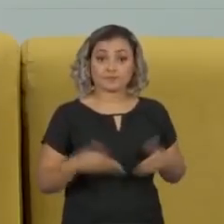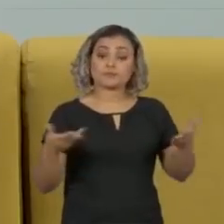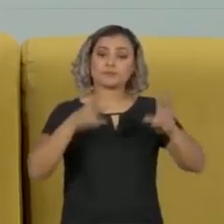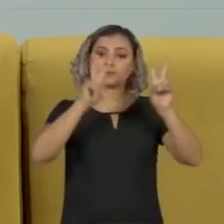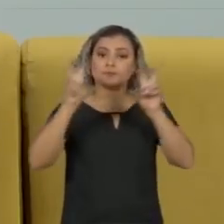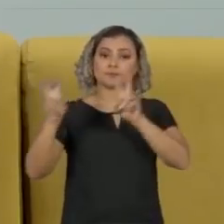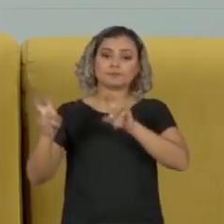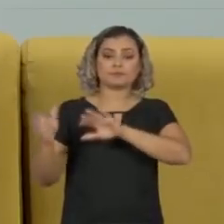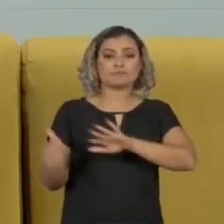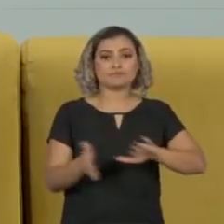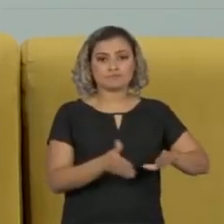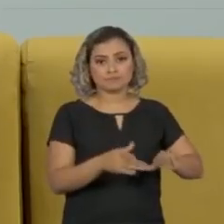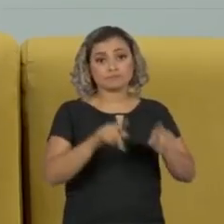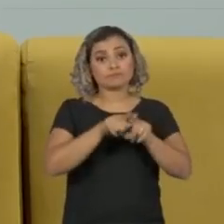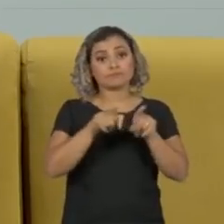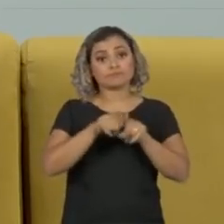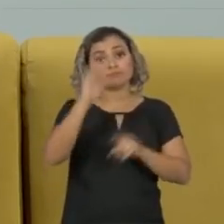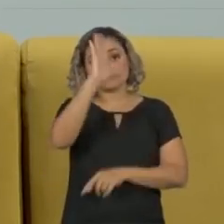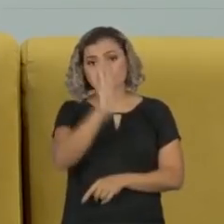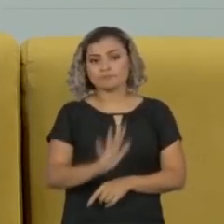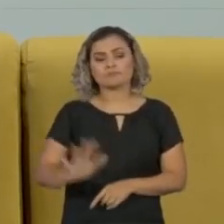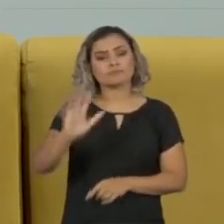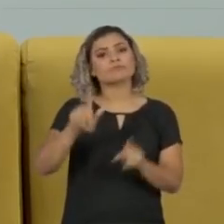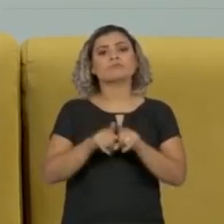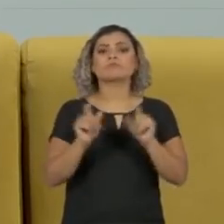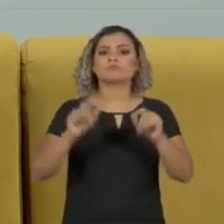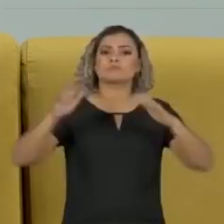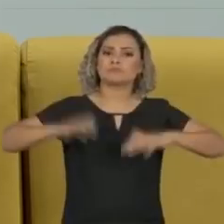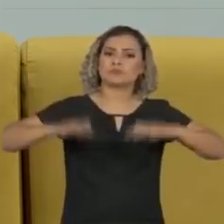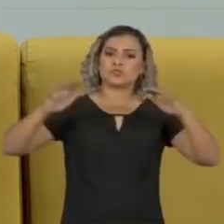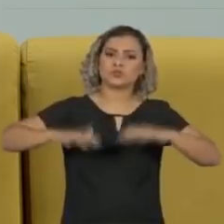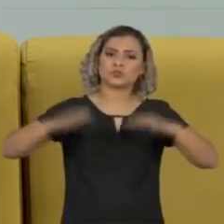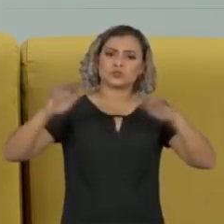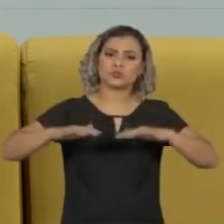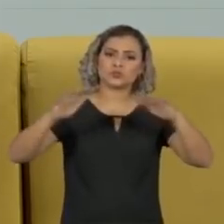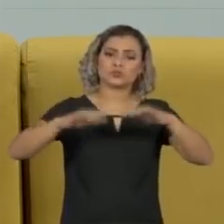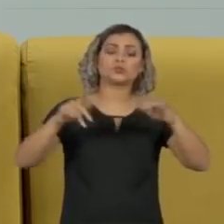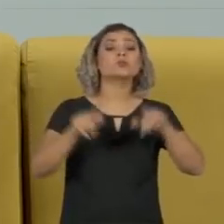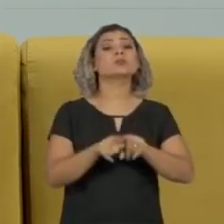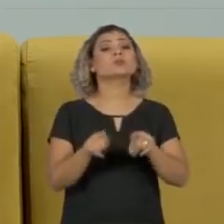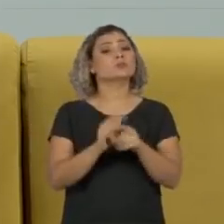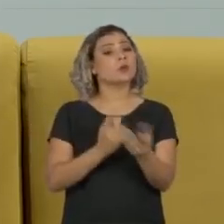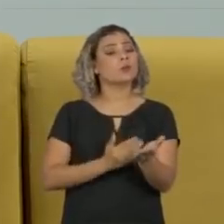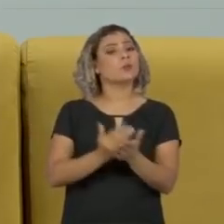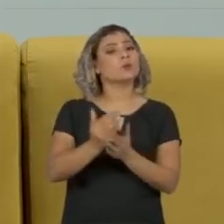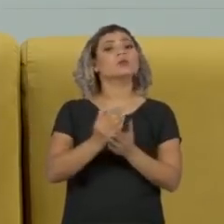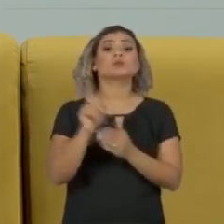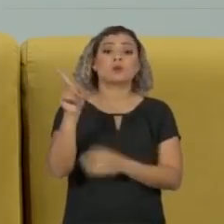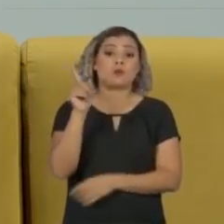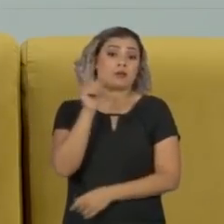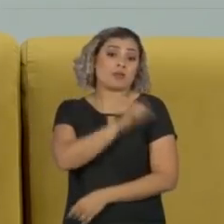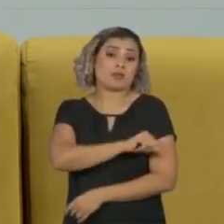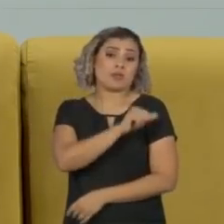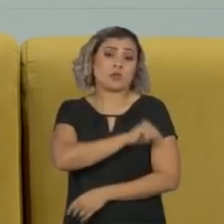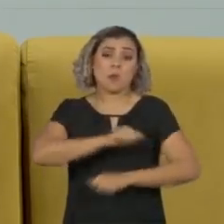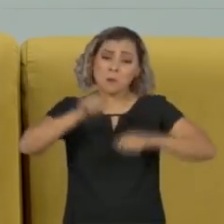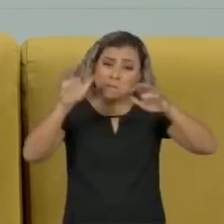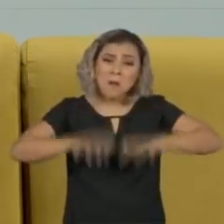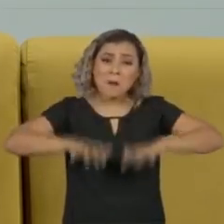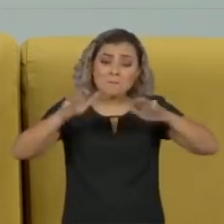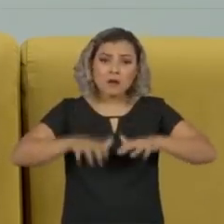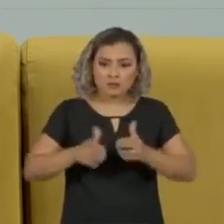outras notícias nacionais, começando pela situação no Rio de Janeiro. As chuvas e a ventania que atingiram a capital fluminense ontem arrastaram um